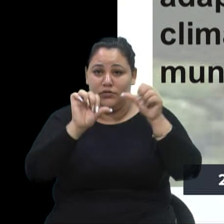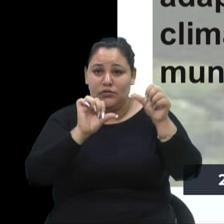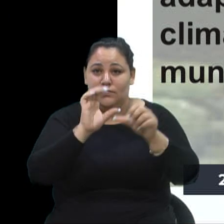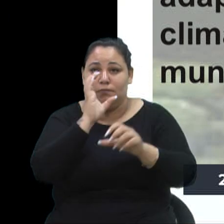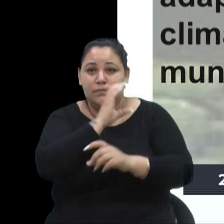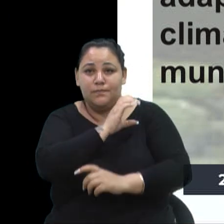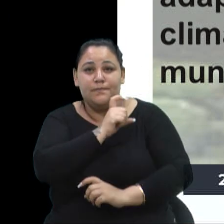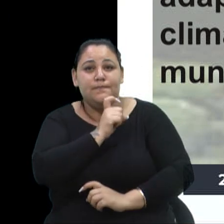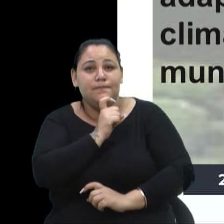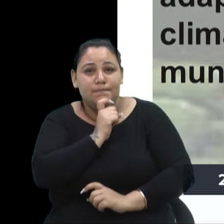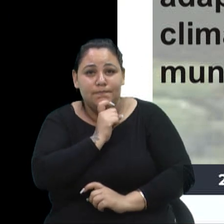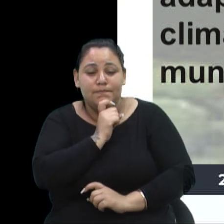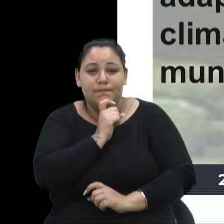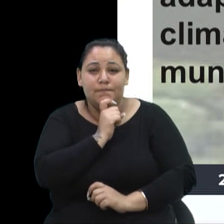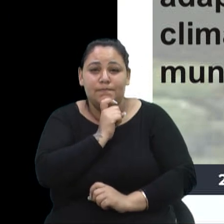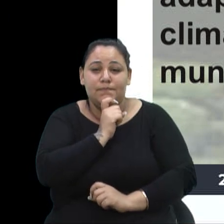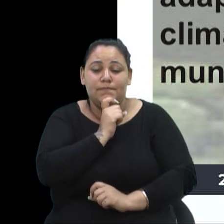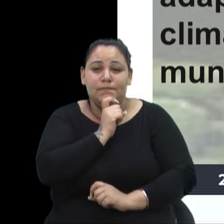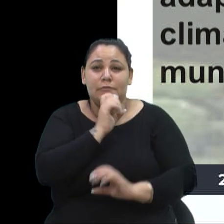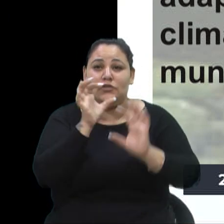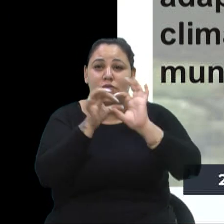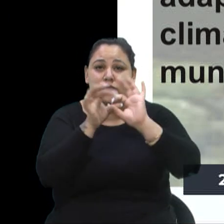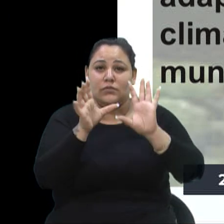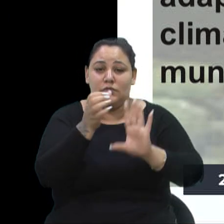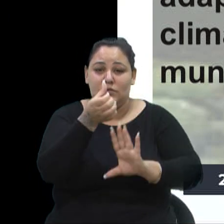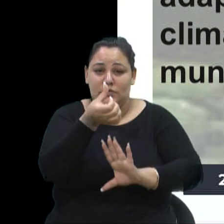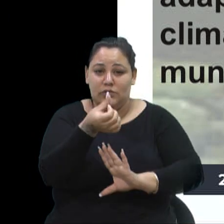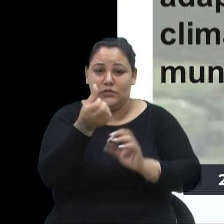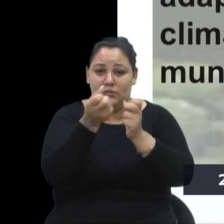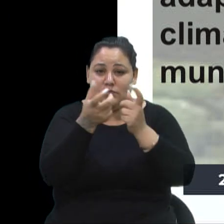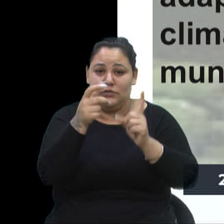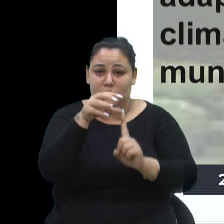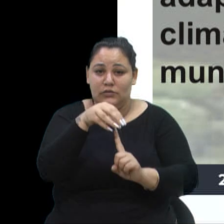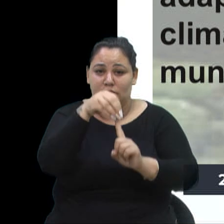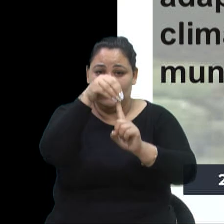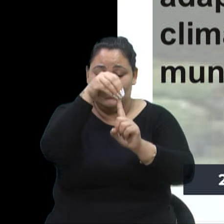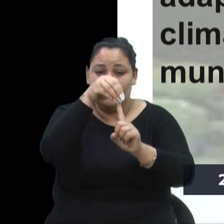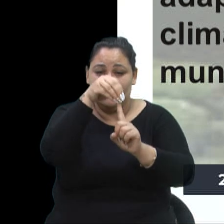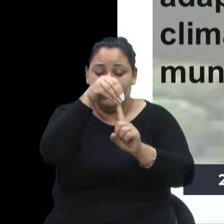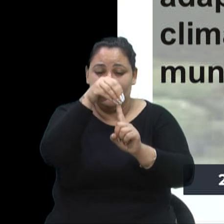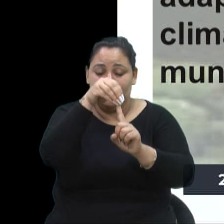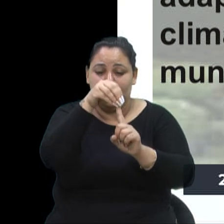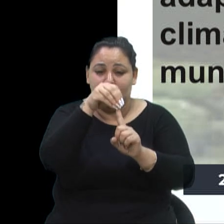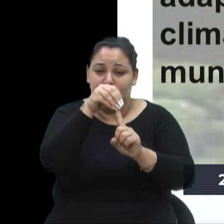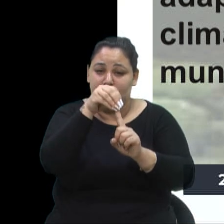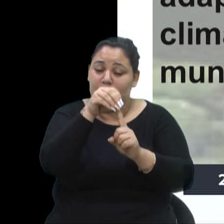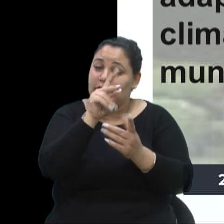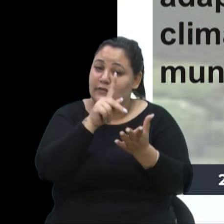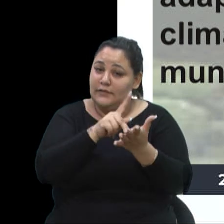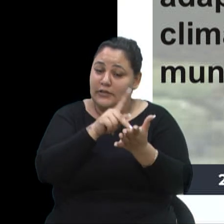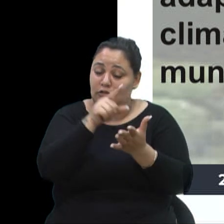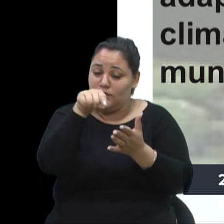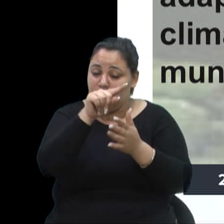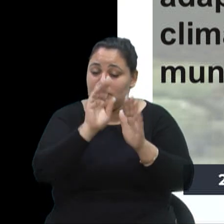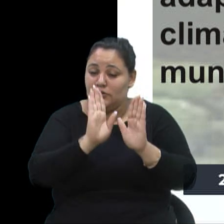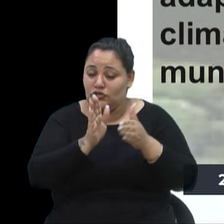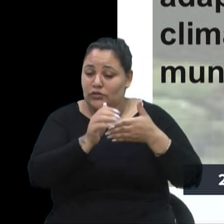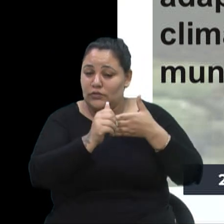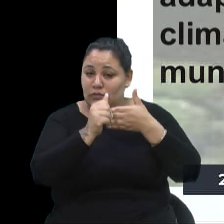deliberou 6 prioridades, e que, na verdade, vocês já devem ter acompanhado.